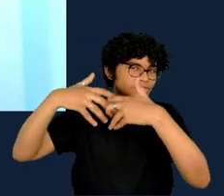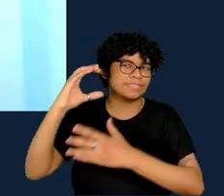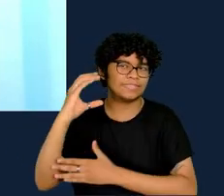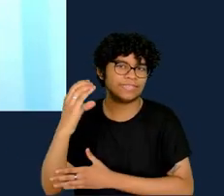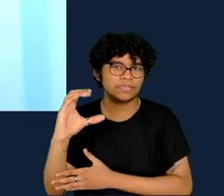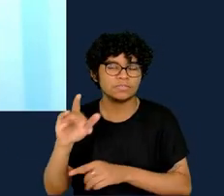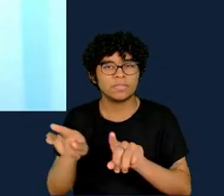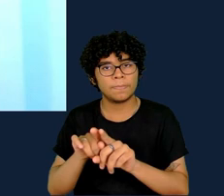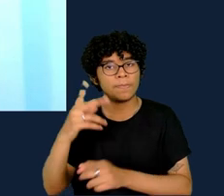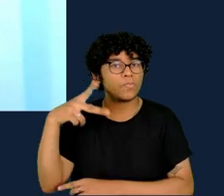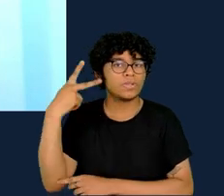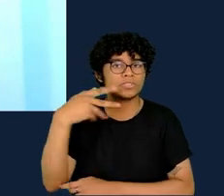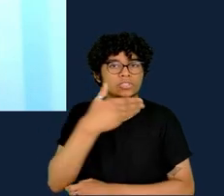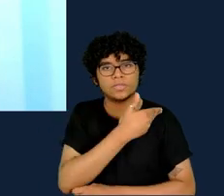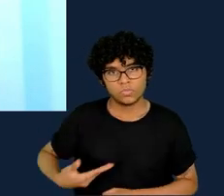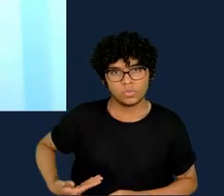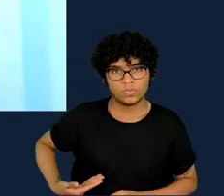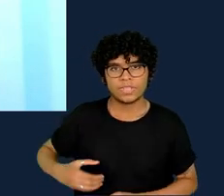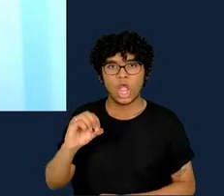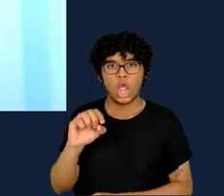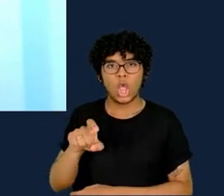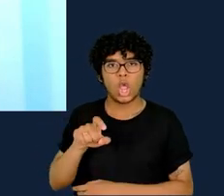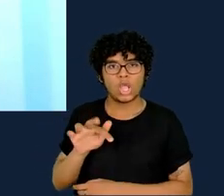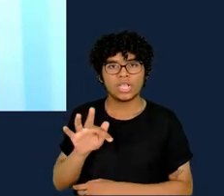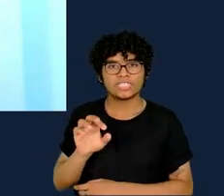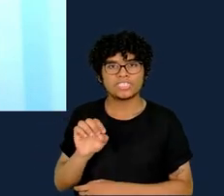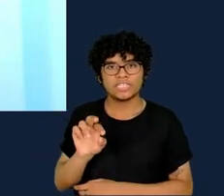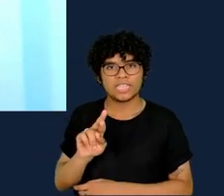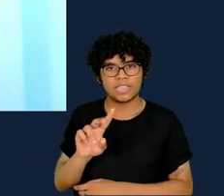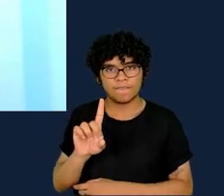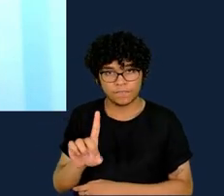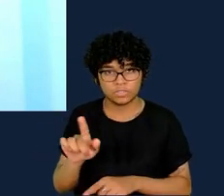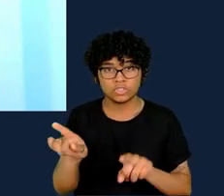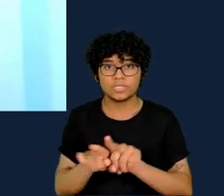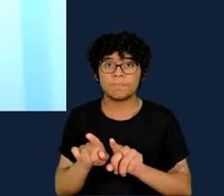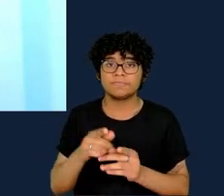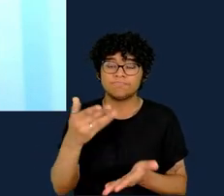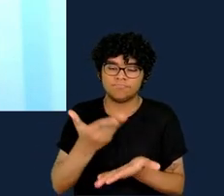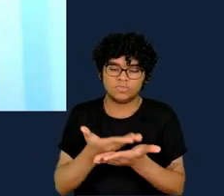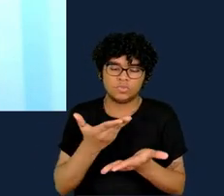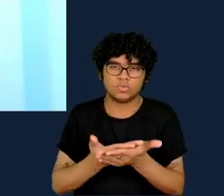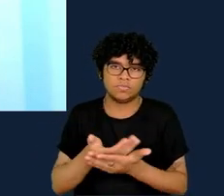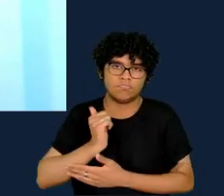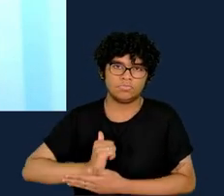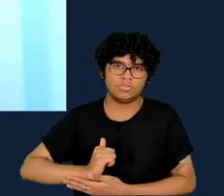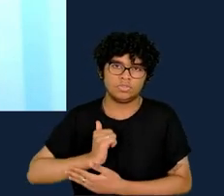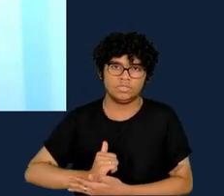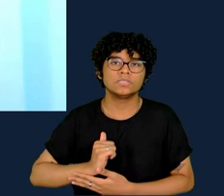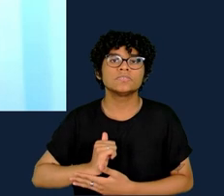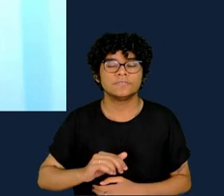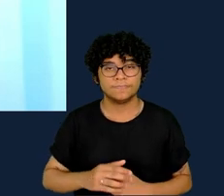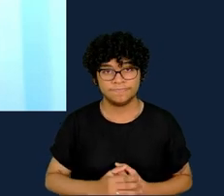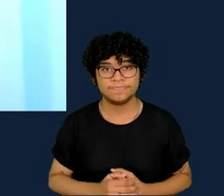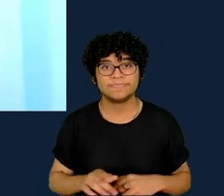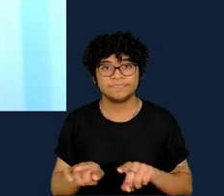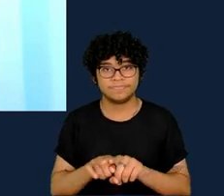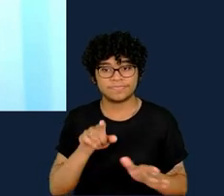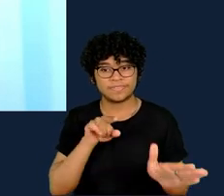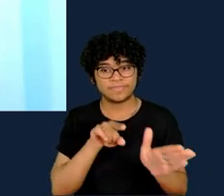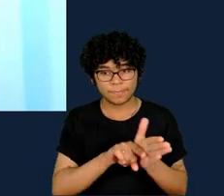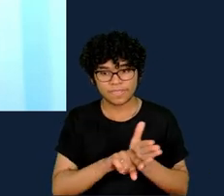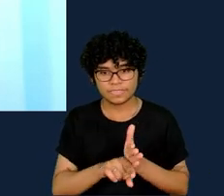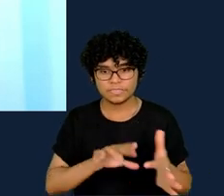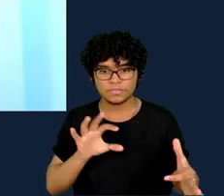pela Universidade de Oxford, onde estudou como bolsista em Rhodes. Alden também é pesquisador afiliado do Centro de Estudos de